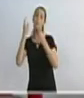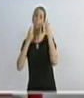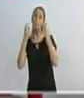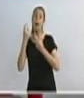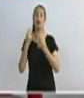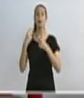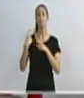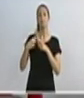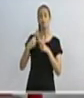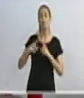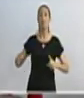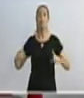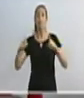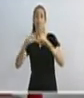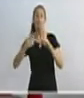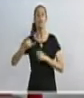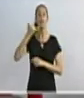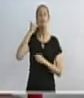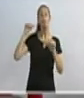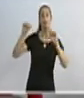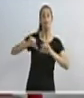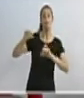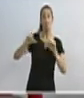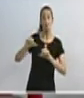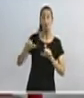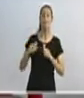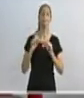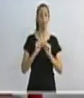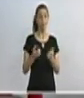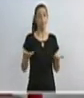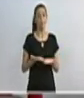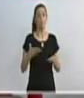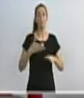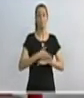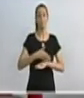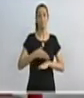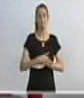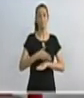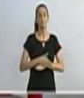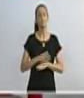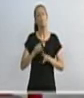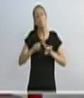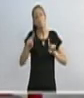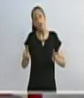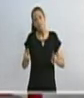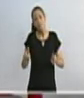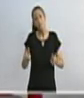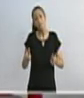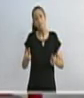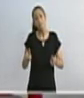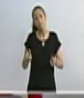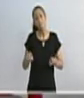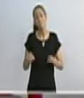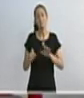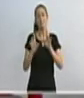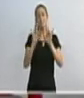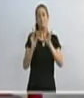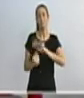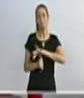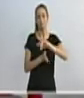comunidades e deveriam estar aqui hoje participando e nos ajudando nessa questão. Mas, deixando esse detalhe de